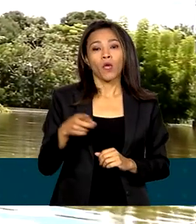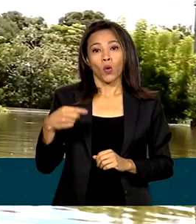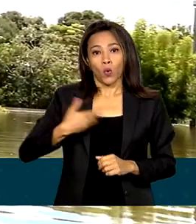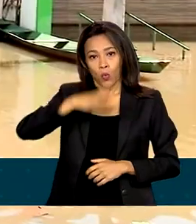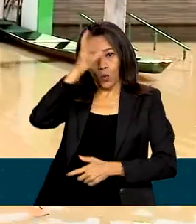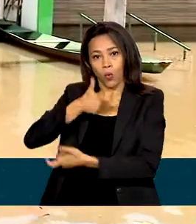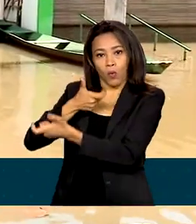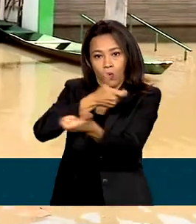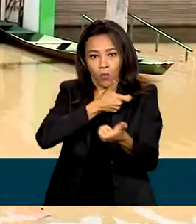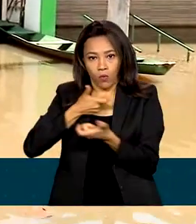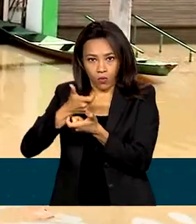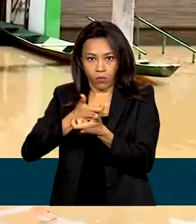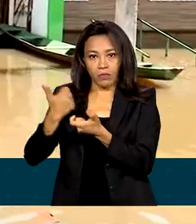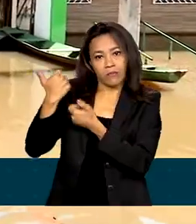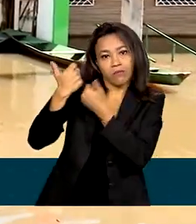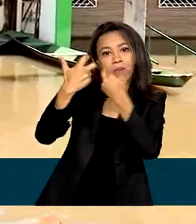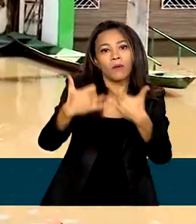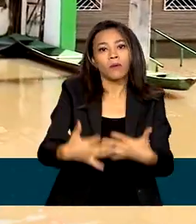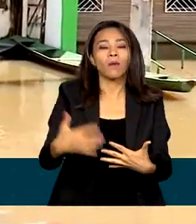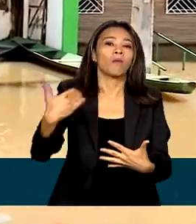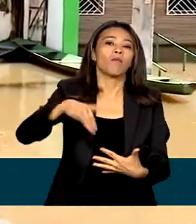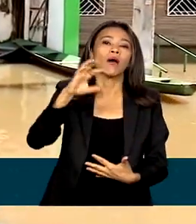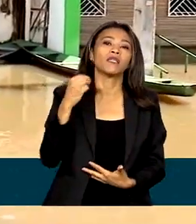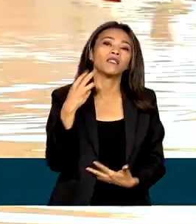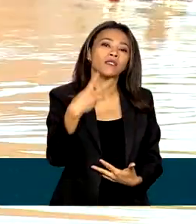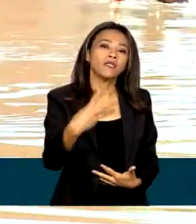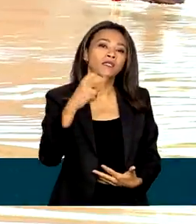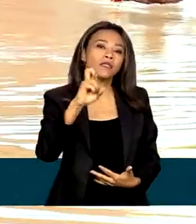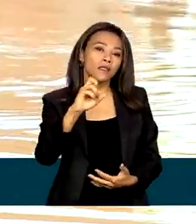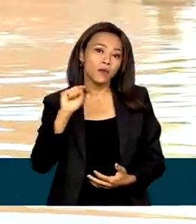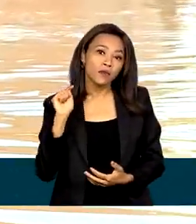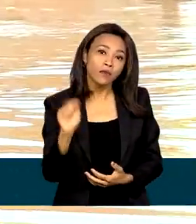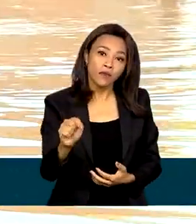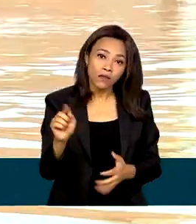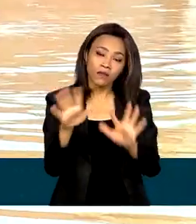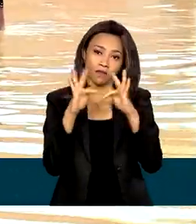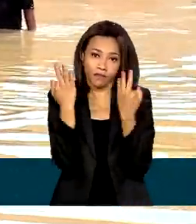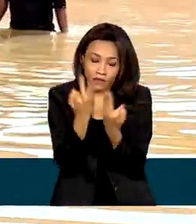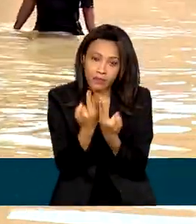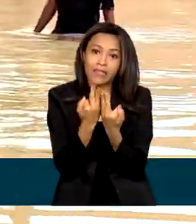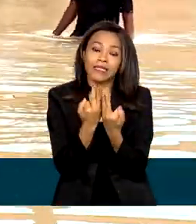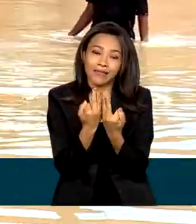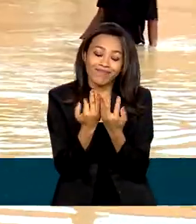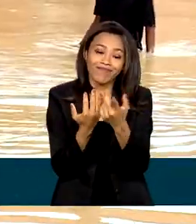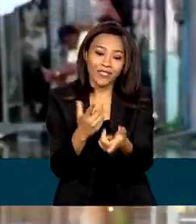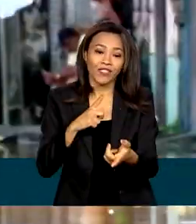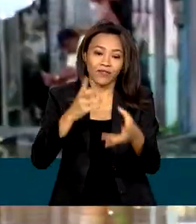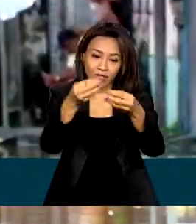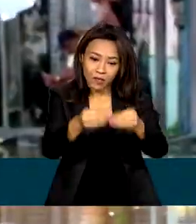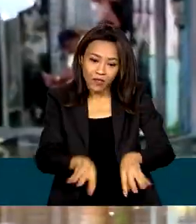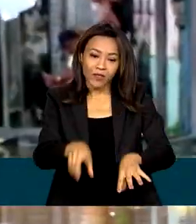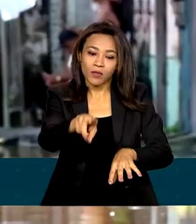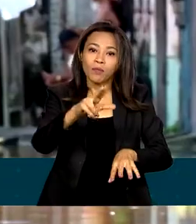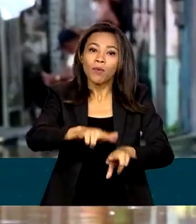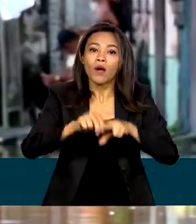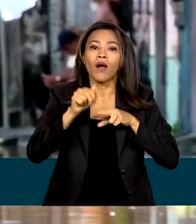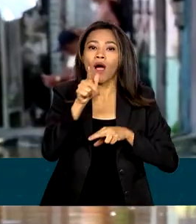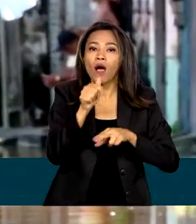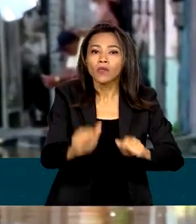do estado, mais de 35 mil famílias foram afetadas pela elevação das águas. Ao